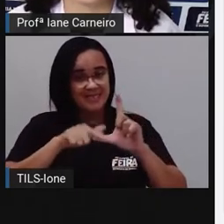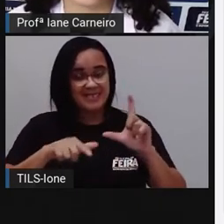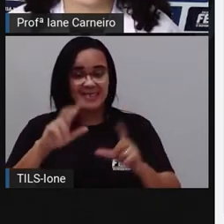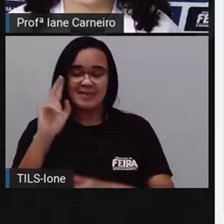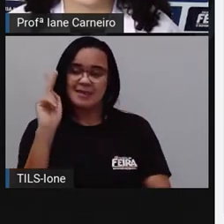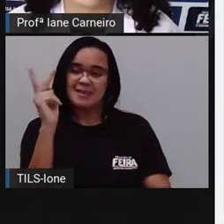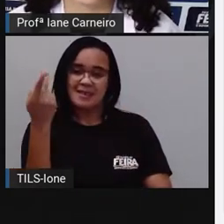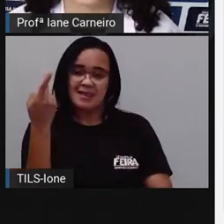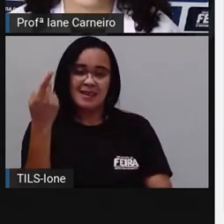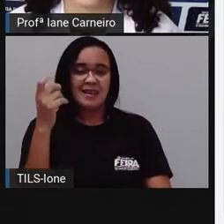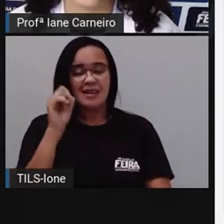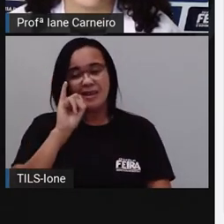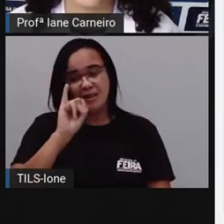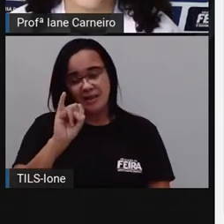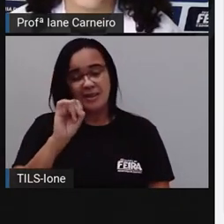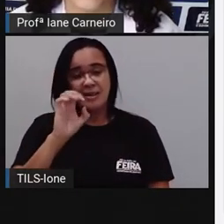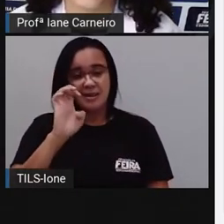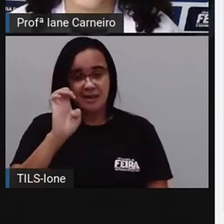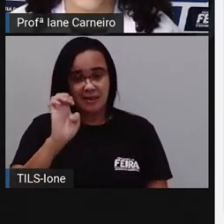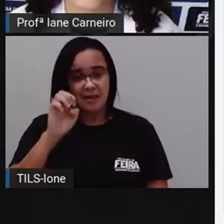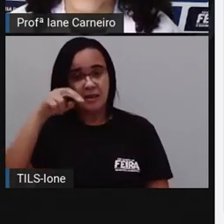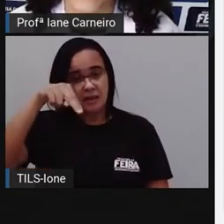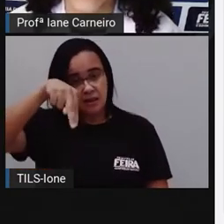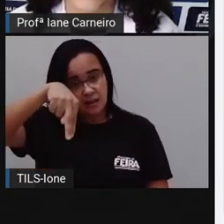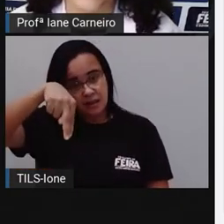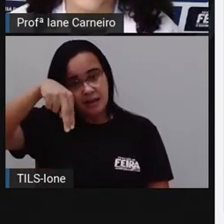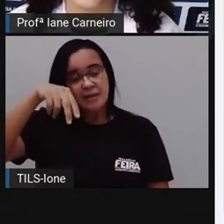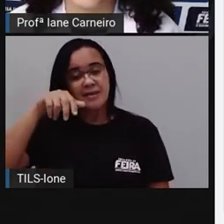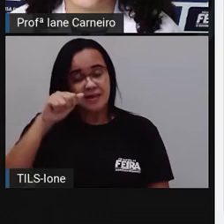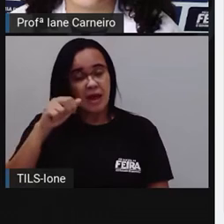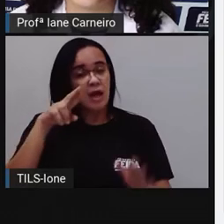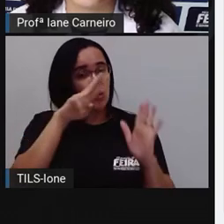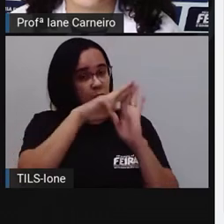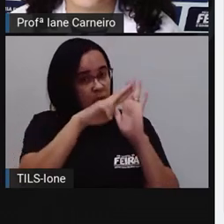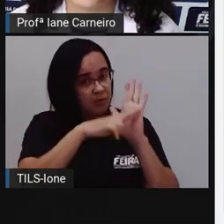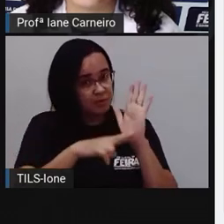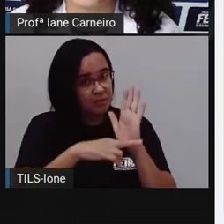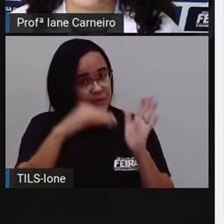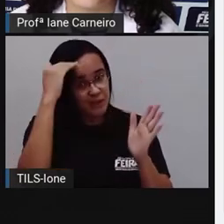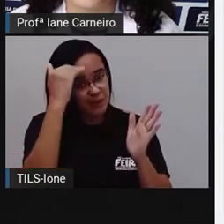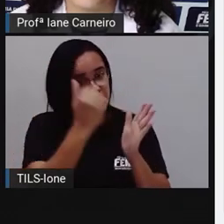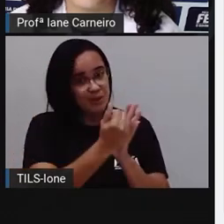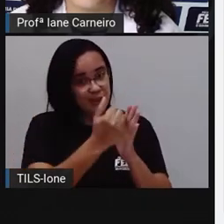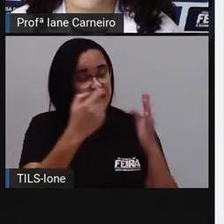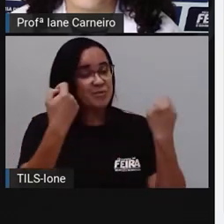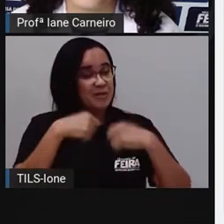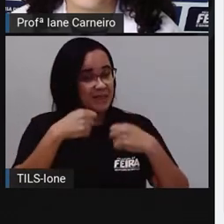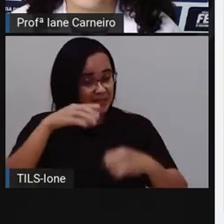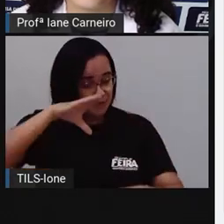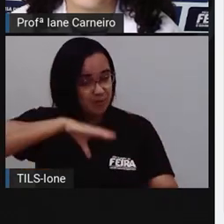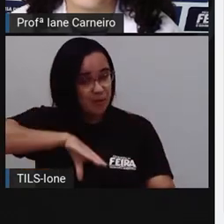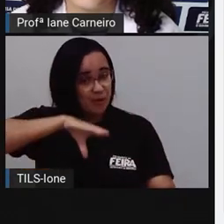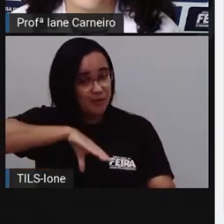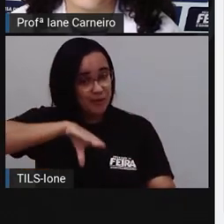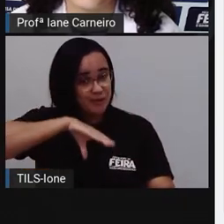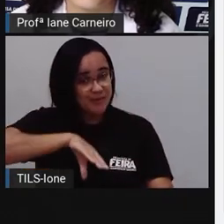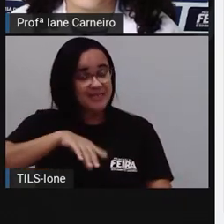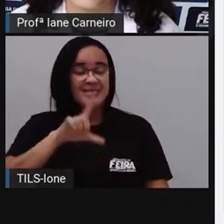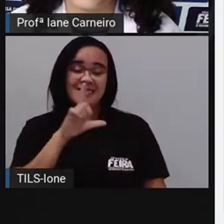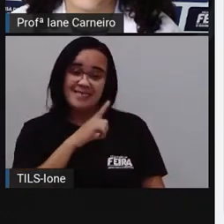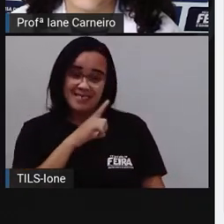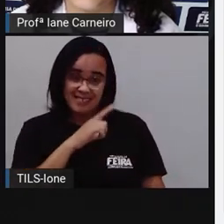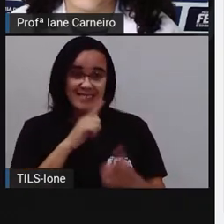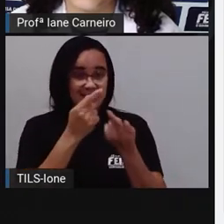para a letrinha I não ficar sozinha. E aí tem essa regra em nosso idioma, ó, a letrinha I.